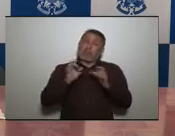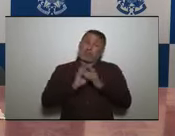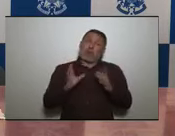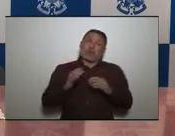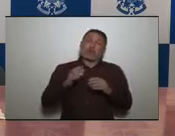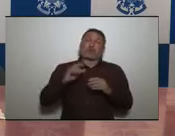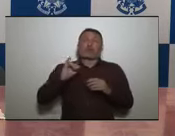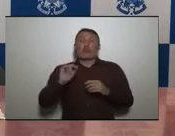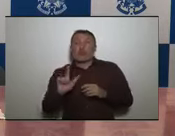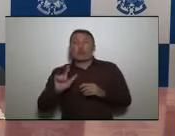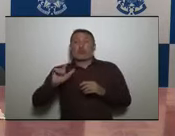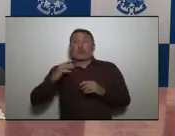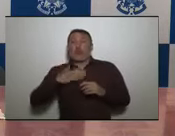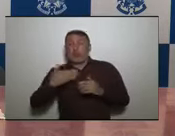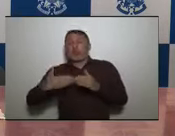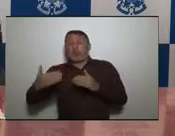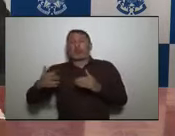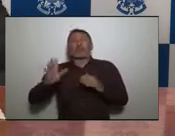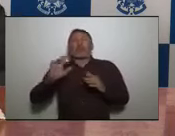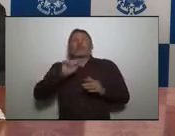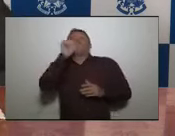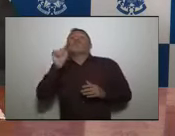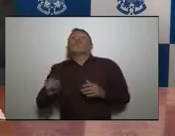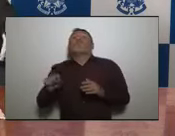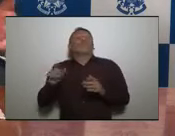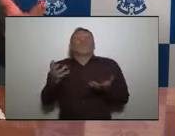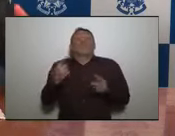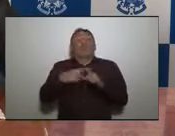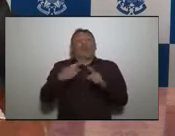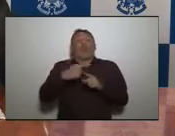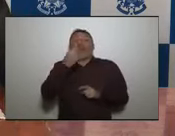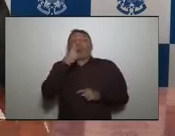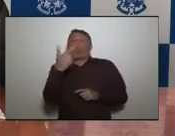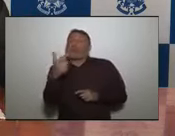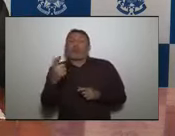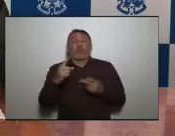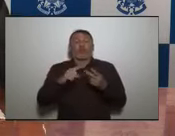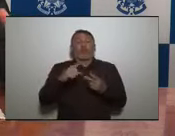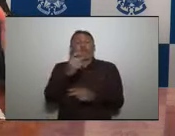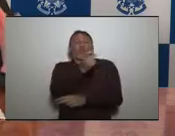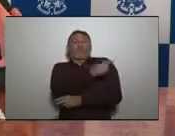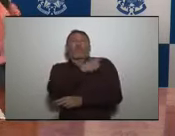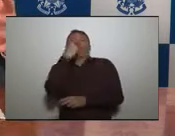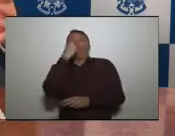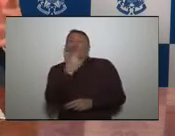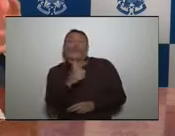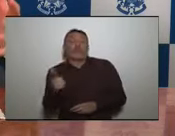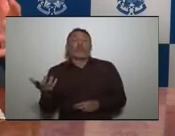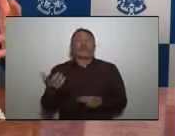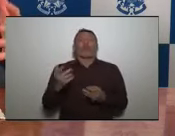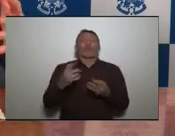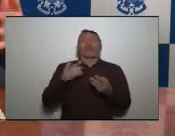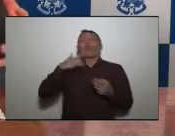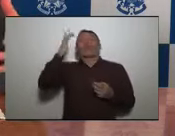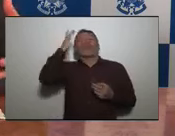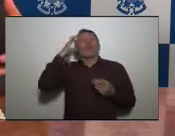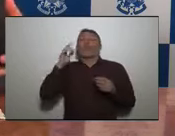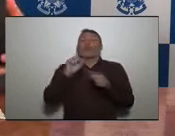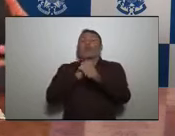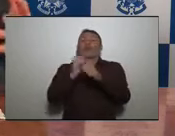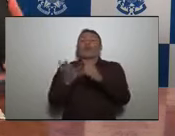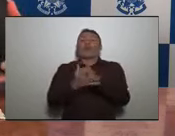em quanto tempo. A gente não tem um remédio, a gente não tem a vacina, né? A gente não sabe por quanto tempo nós vamos ter essa